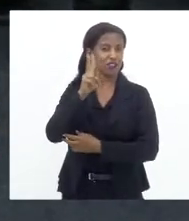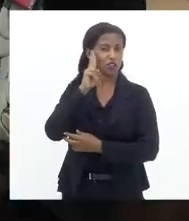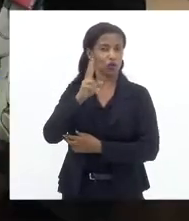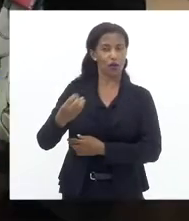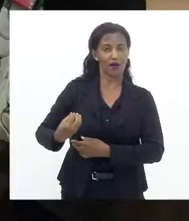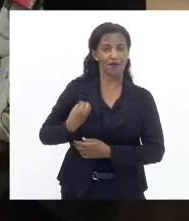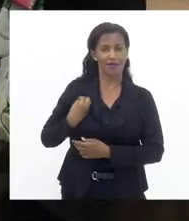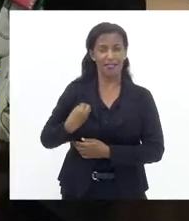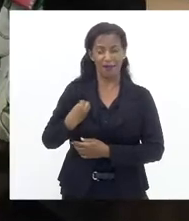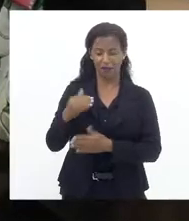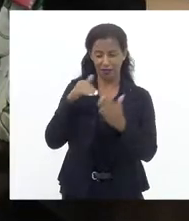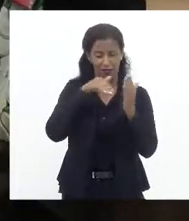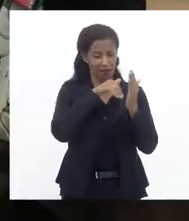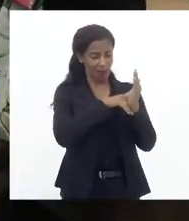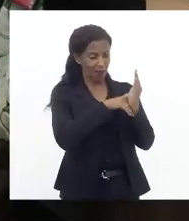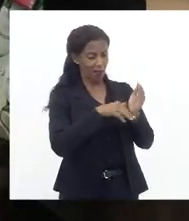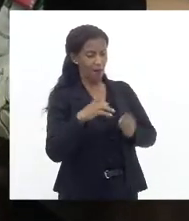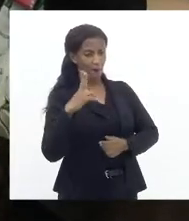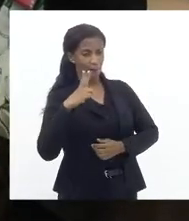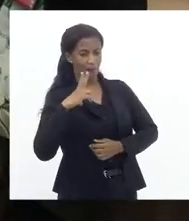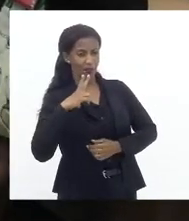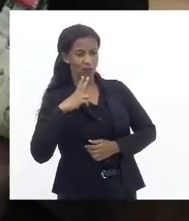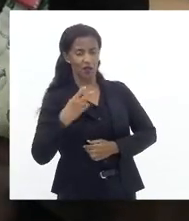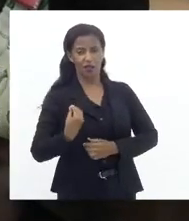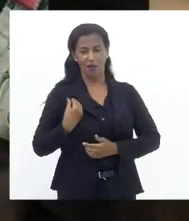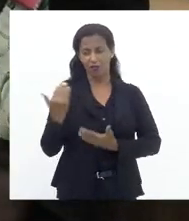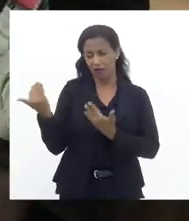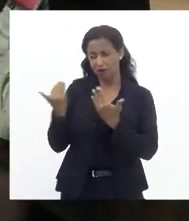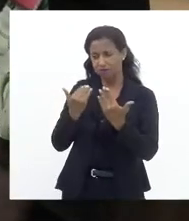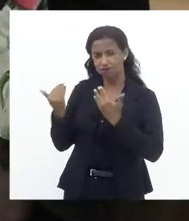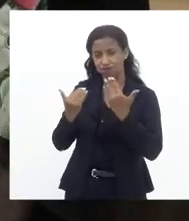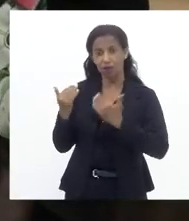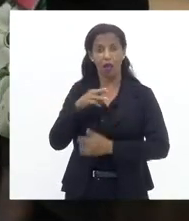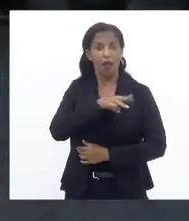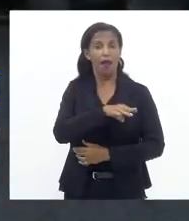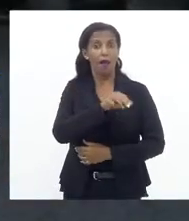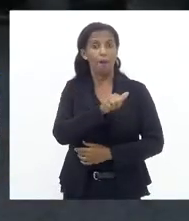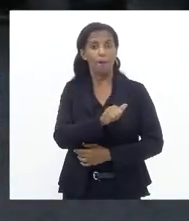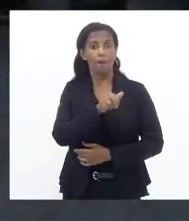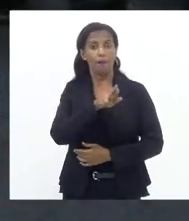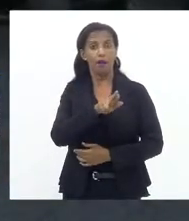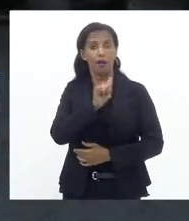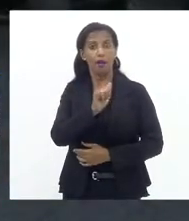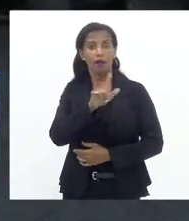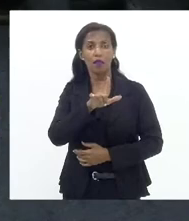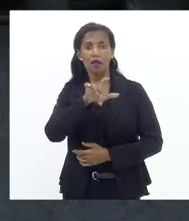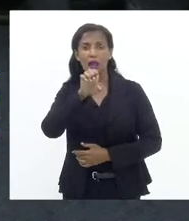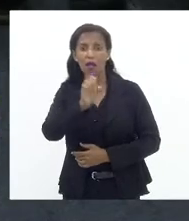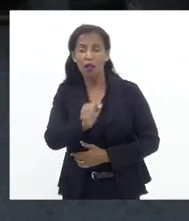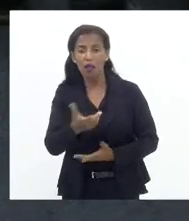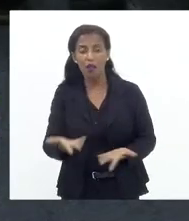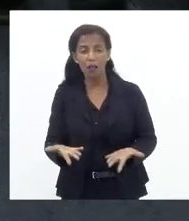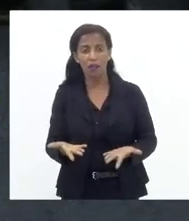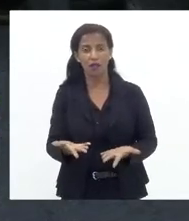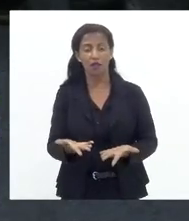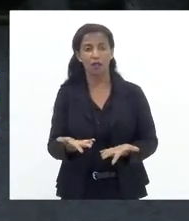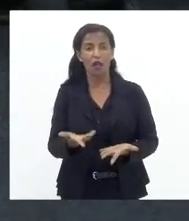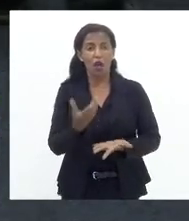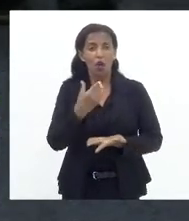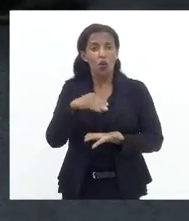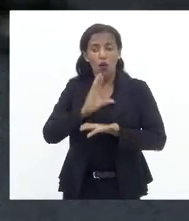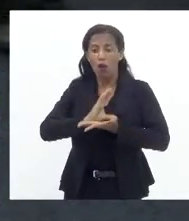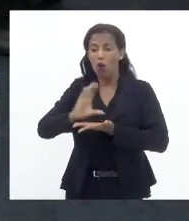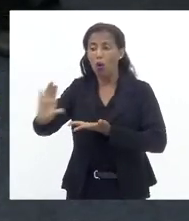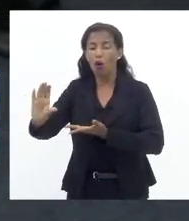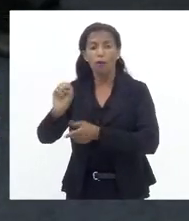confidências dos segredos da Convivência da vereadora Marielle e no Claro não foi para aplicar em